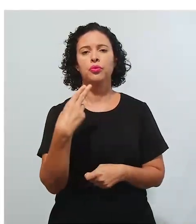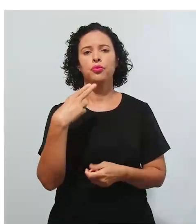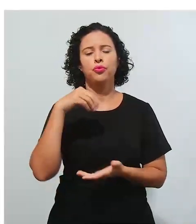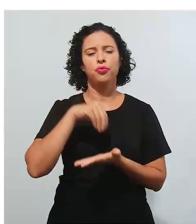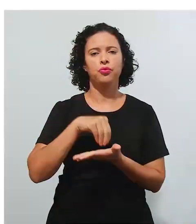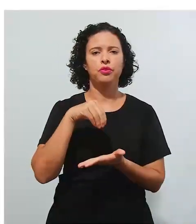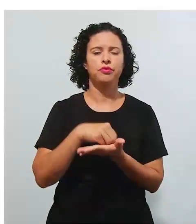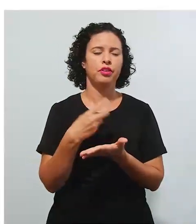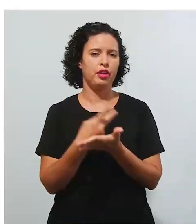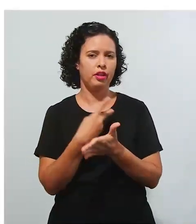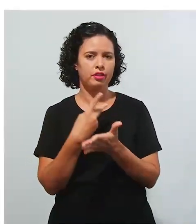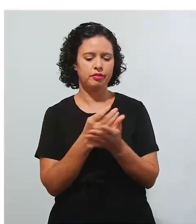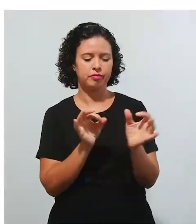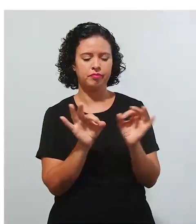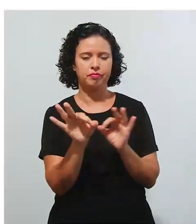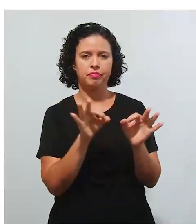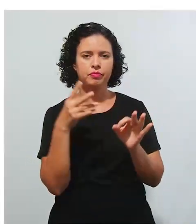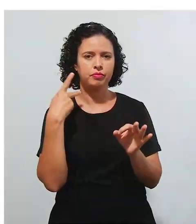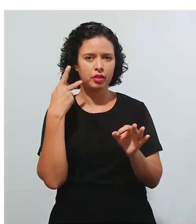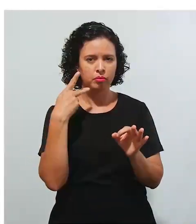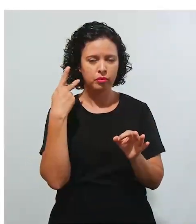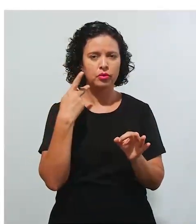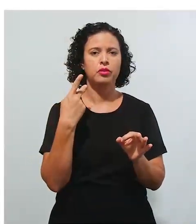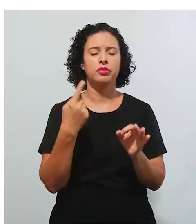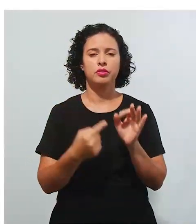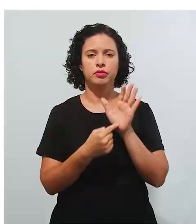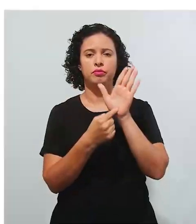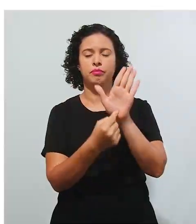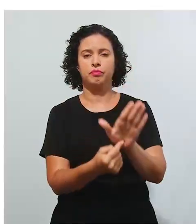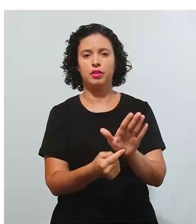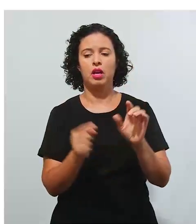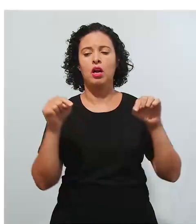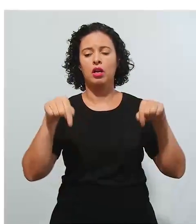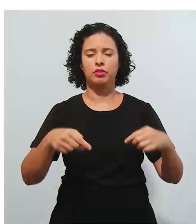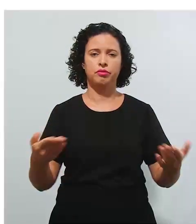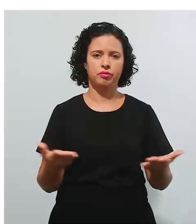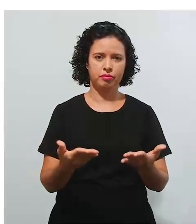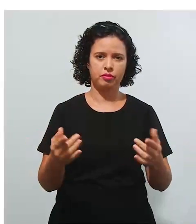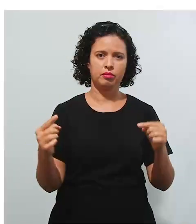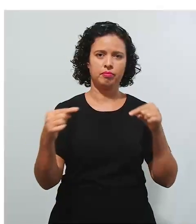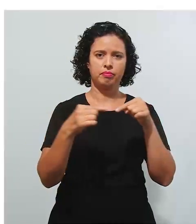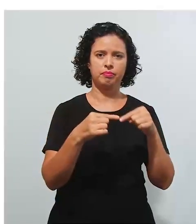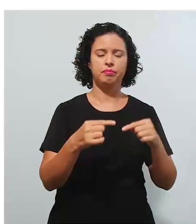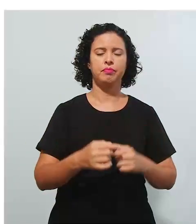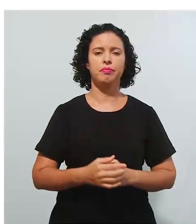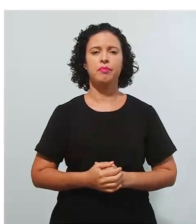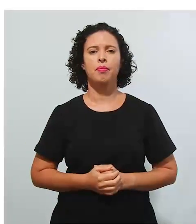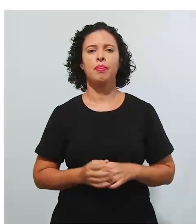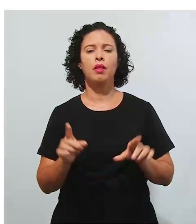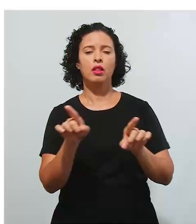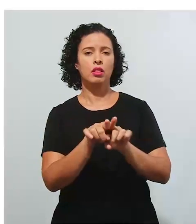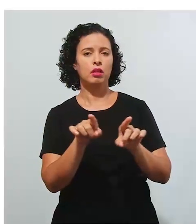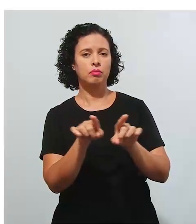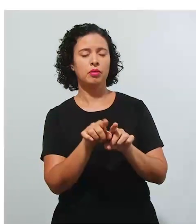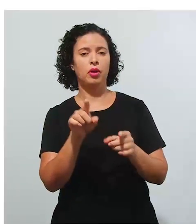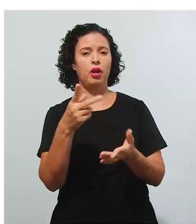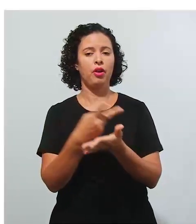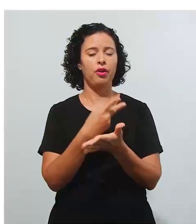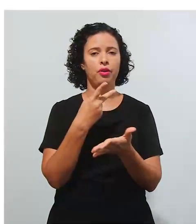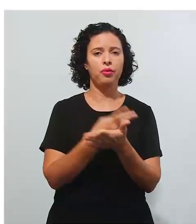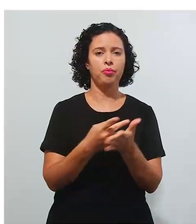na formulação da política que vão aparecer só agora na implementação. Pode ser também falhas